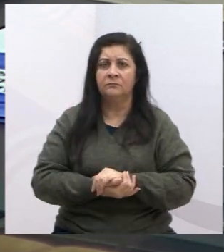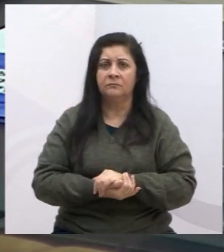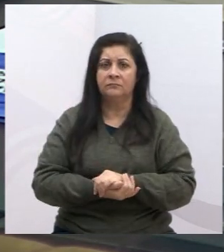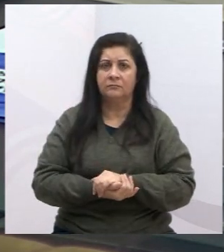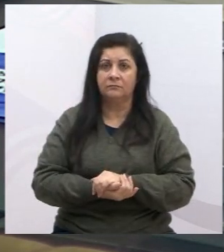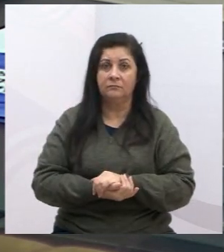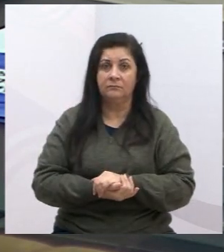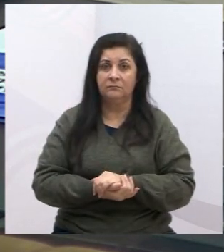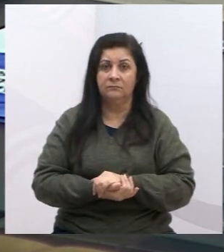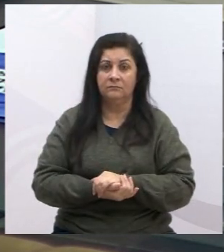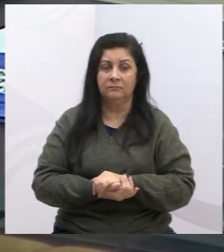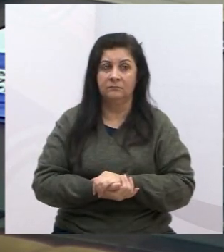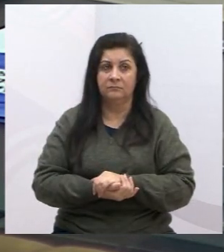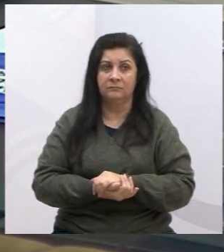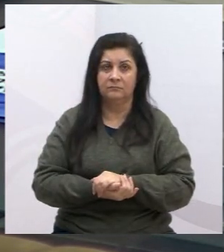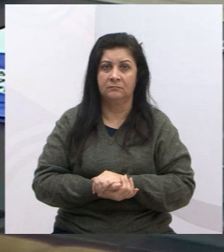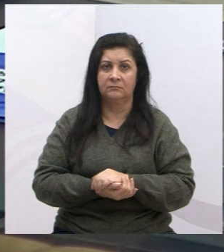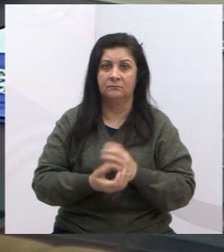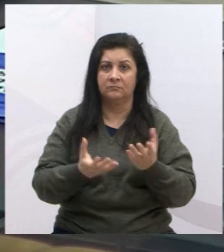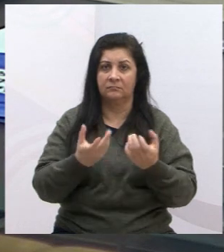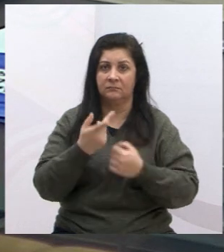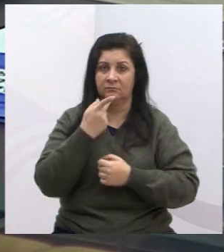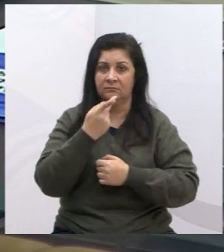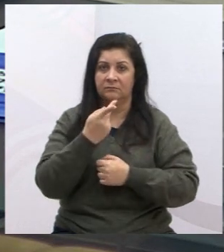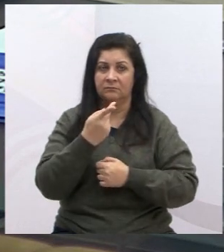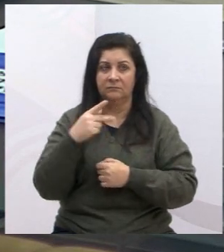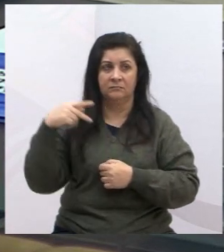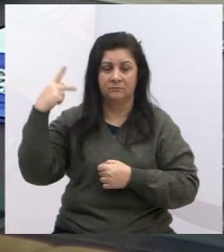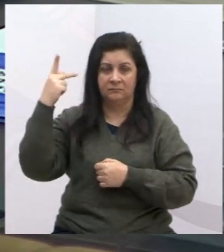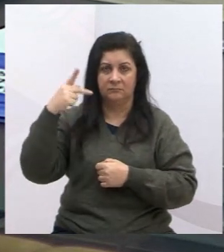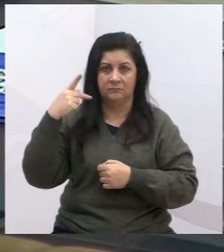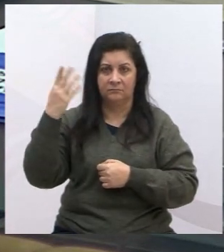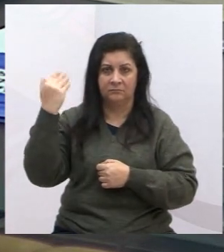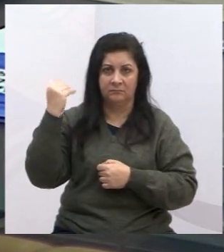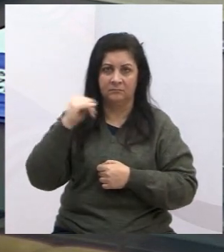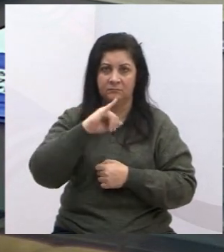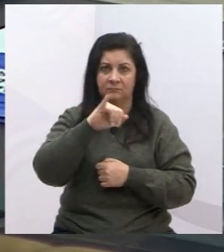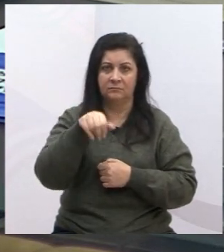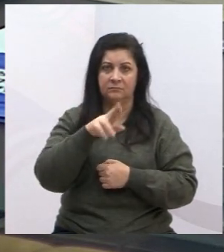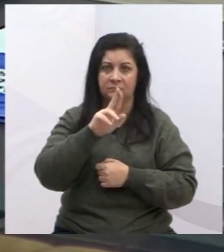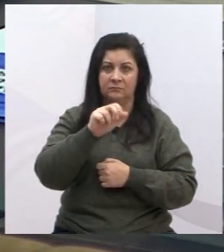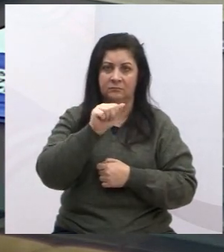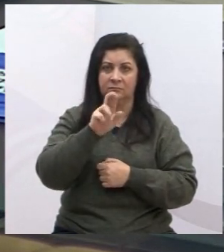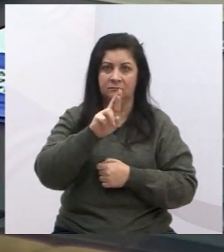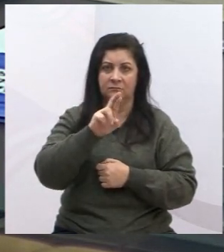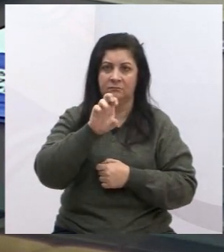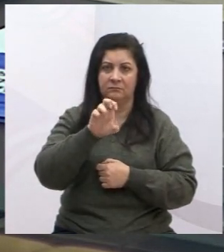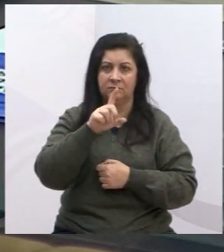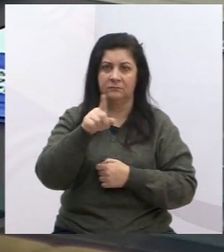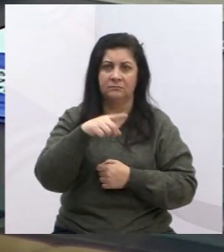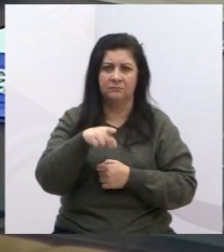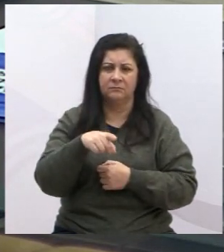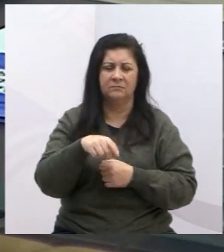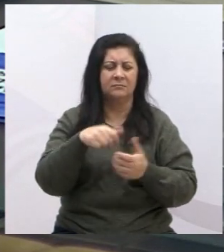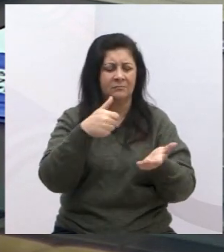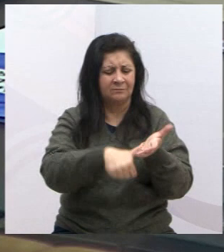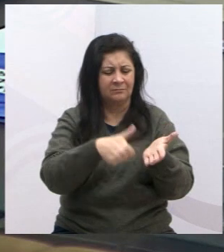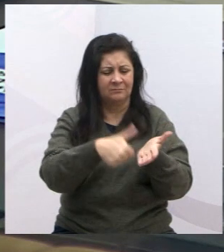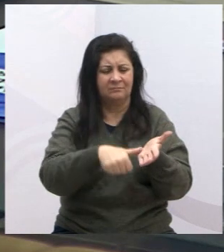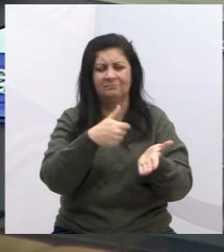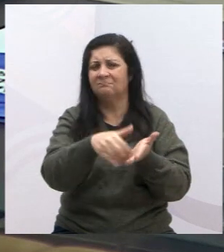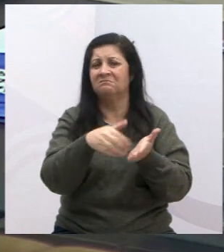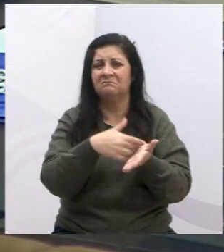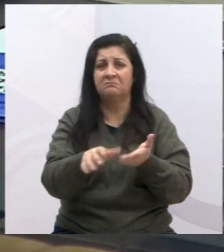E aí eu quero até falar o nome do vereador que passou por aqui, o João Areis, fez vários documentos, não fizeram nada